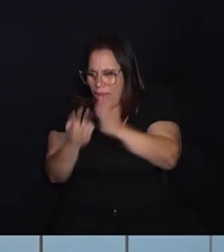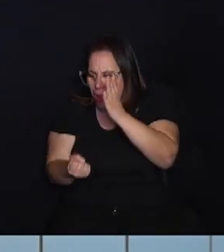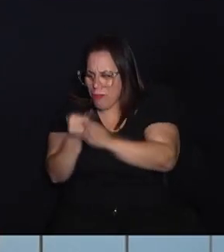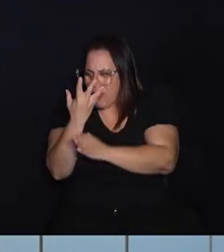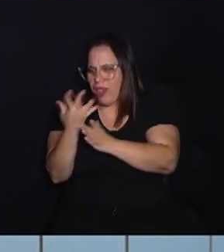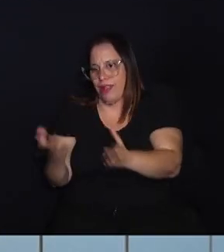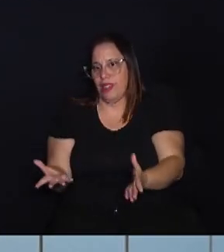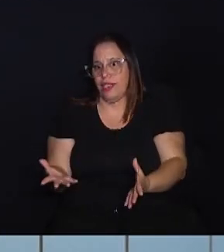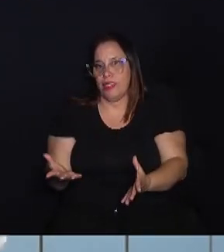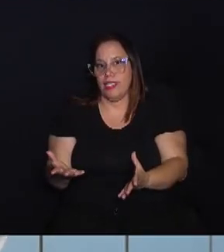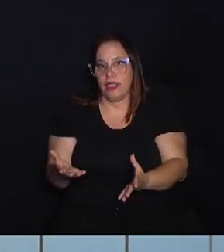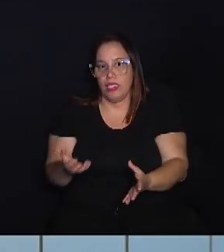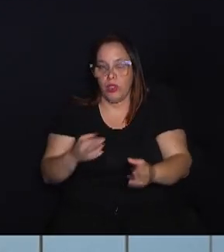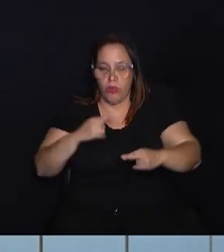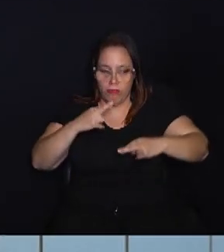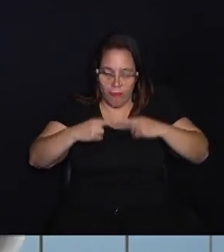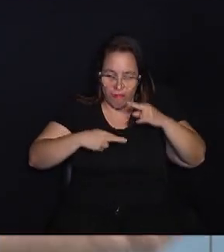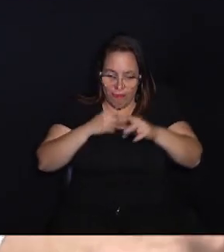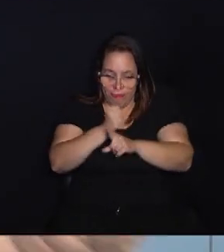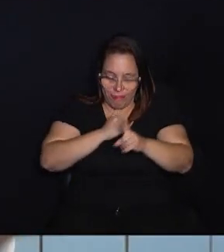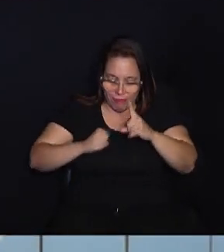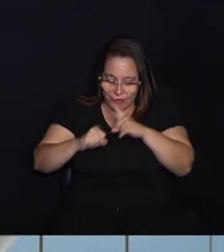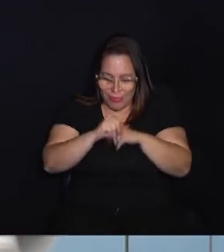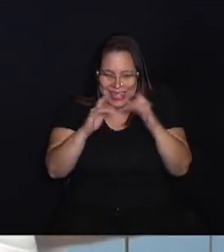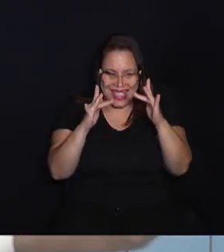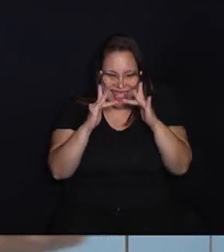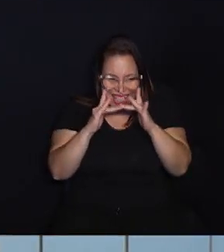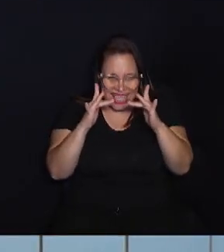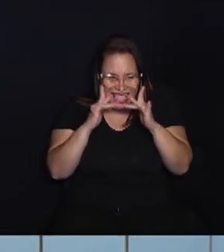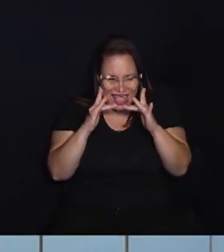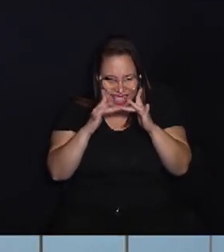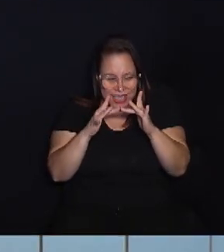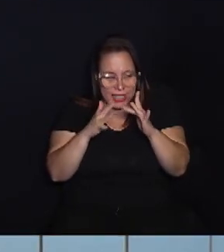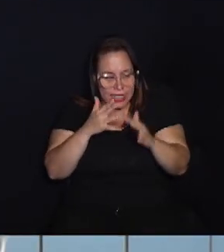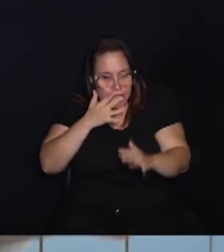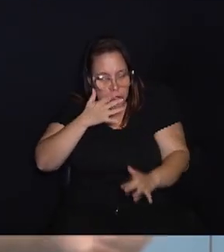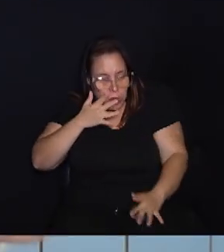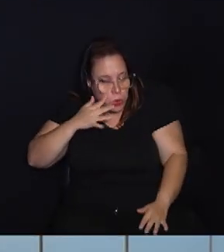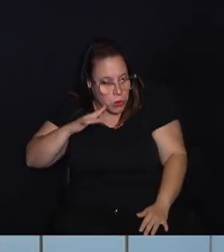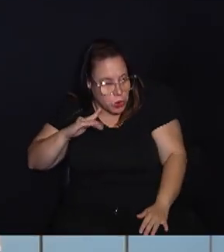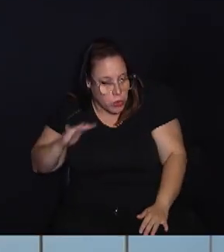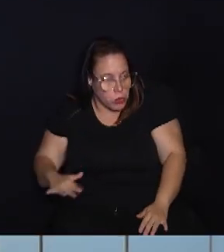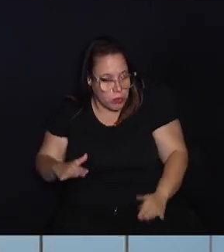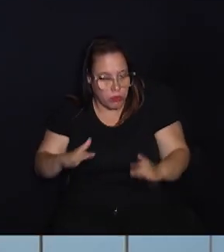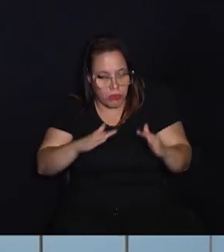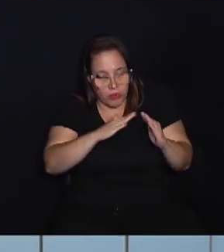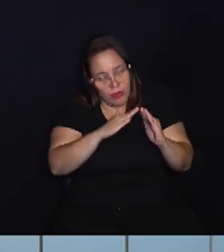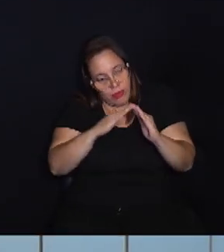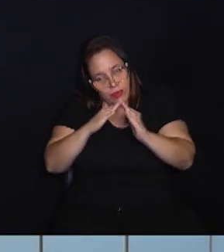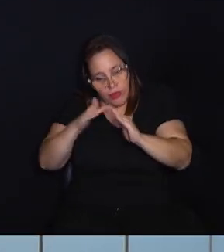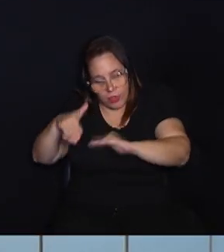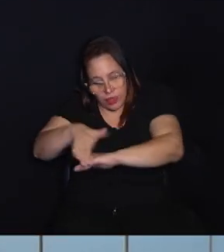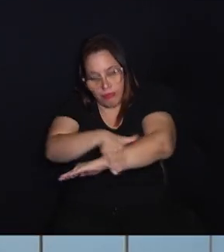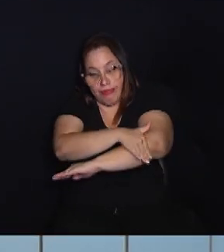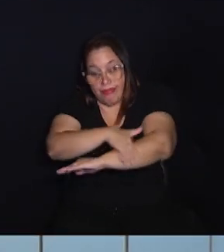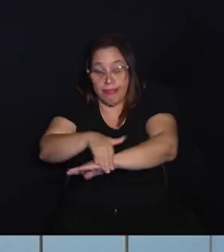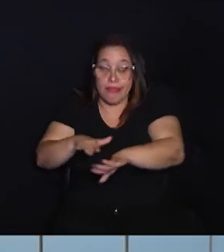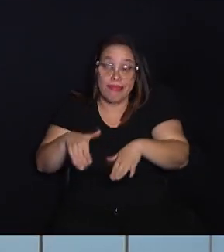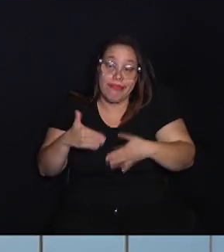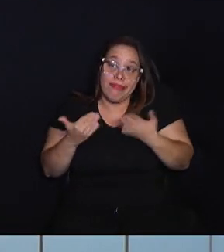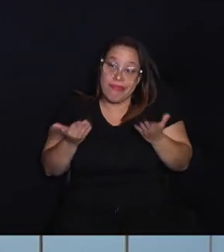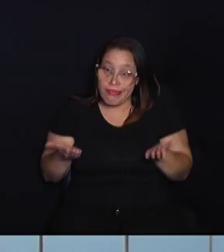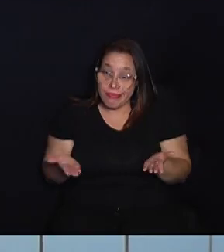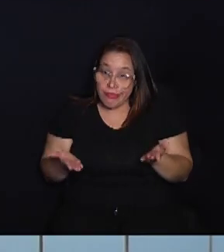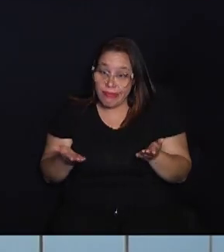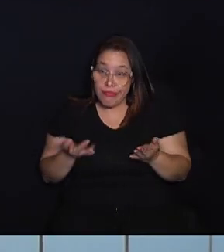Havia uma sociabilização, o contato desde pequenininho entre os garotos que moravam perto na rua. Sim. Então